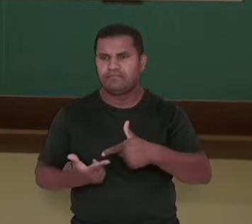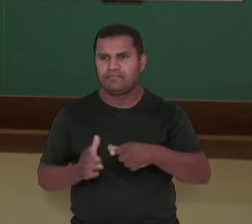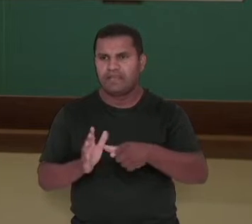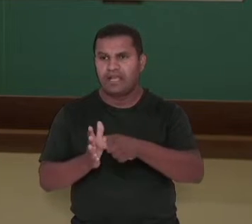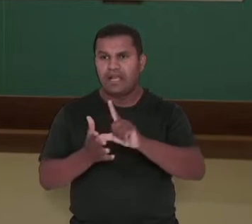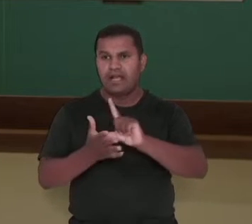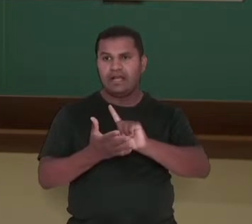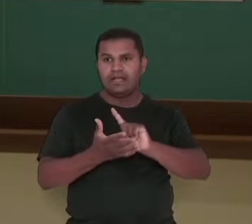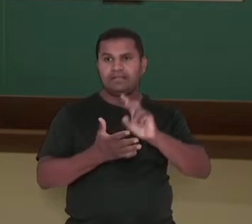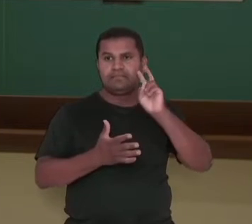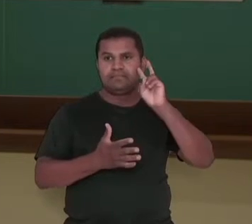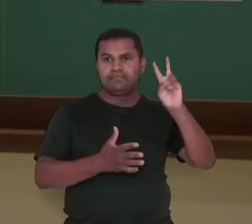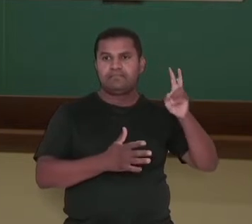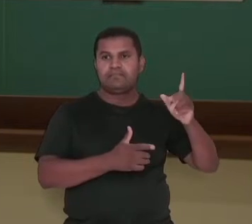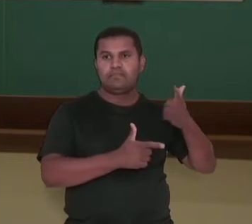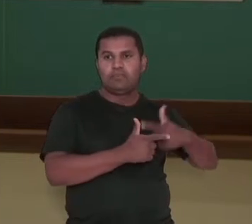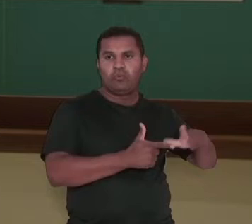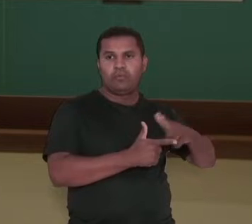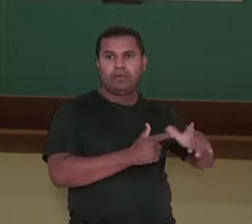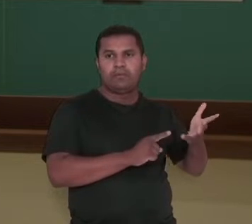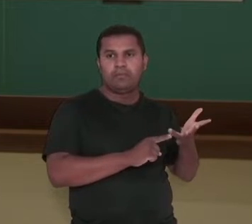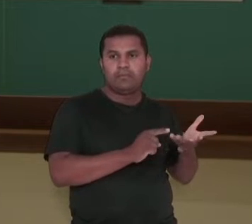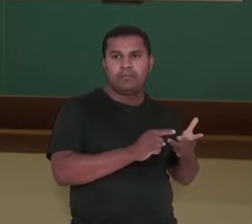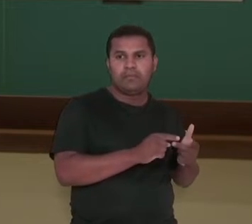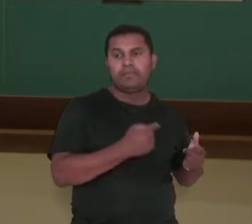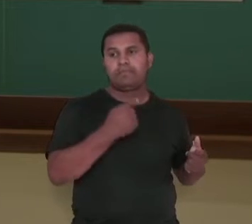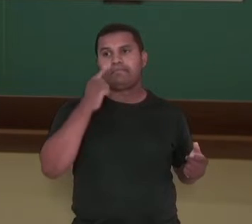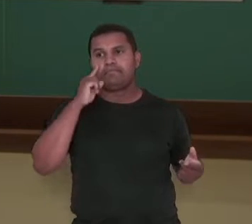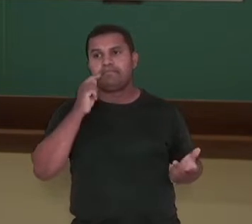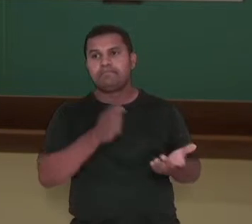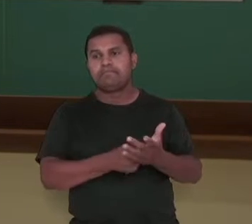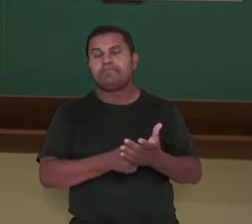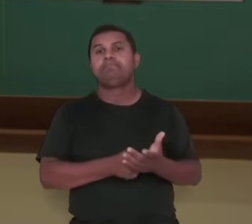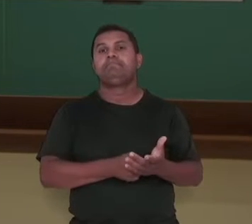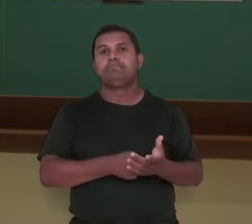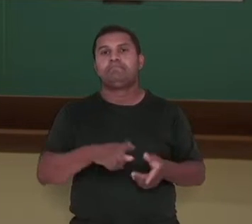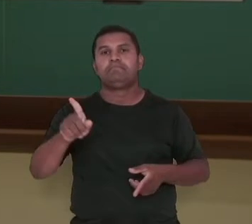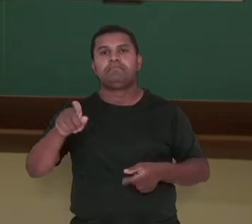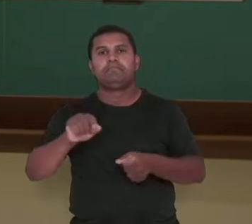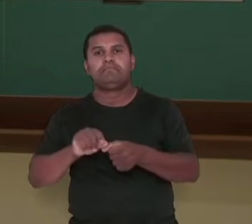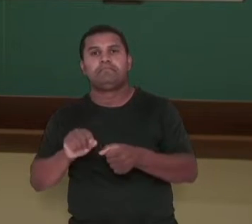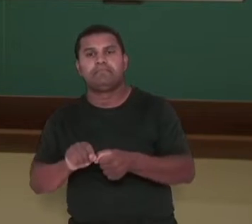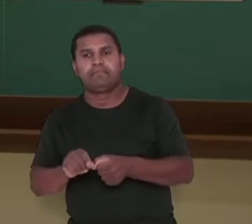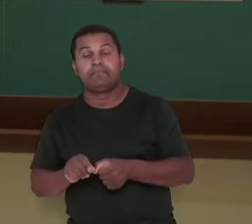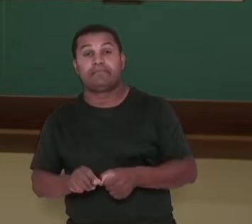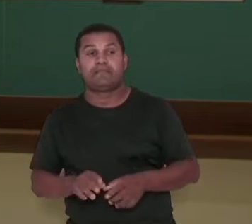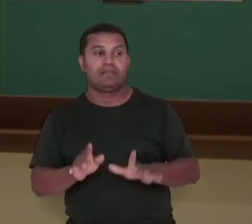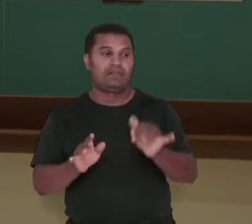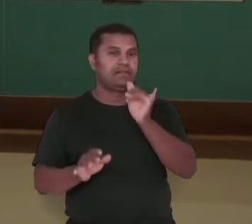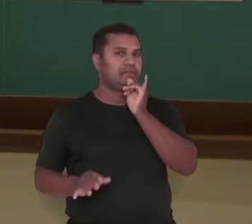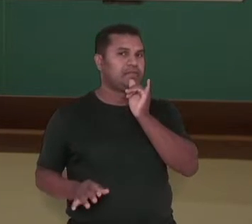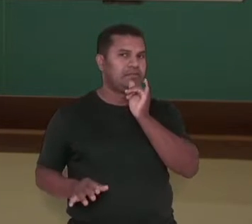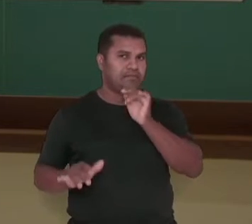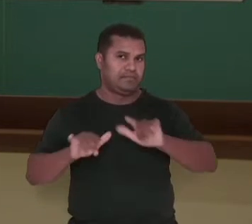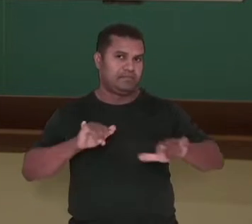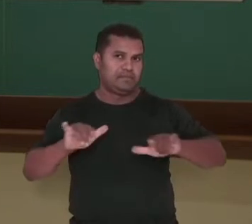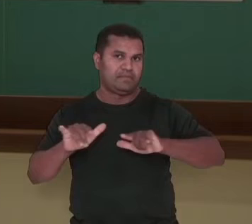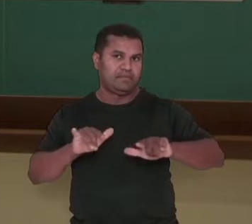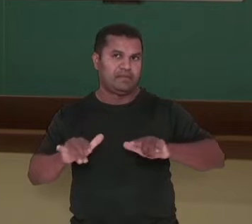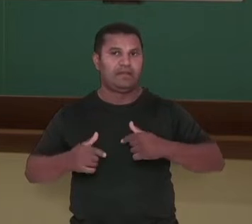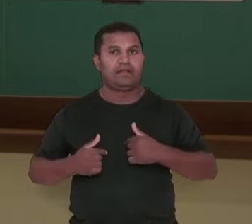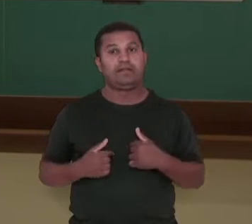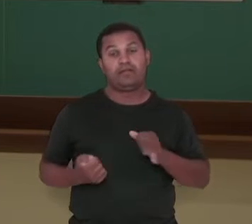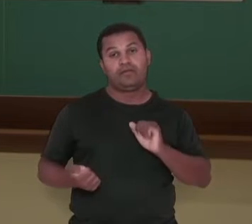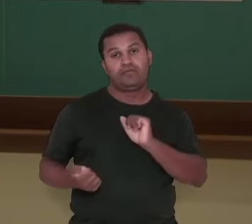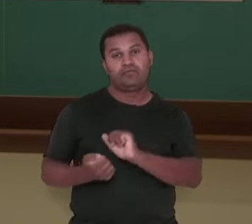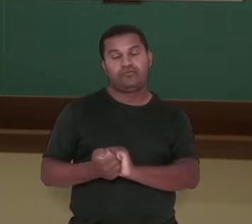trabalho, eu não vou esperar alguém me mandar fazer alguma coisa, eu vou prever que é necessário tomar aquela